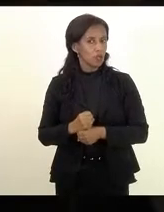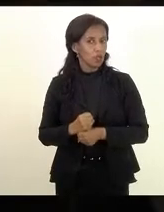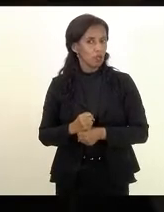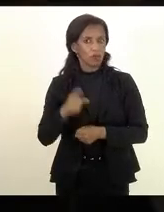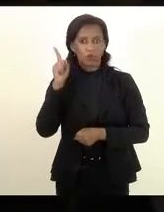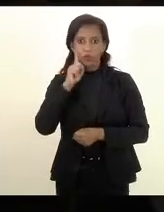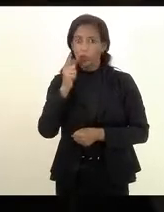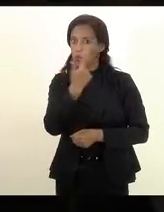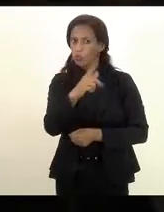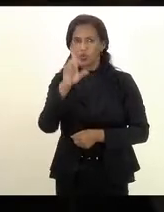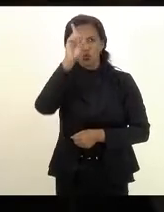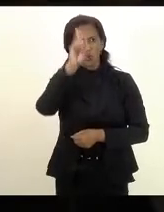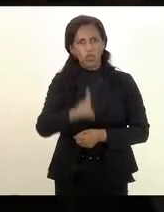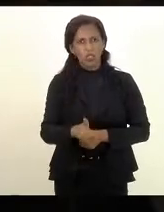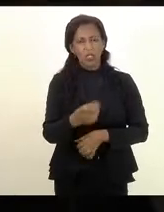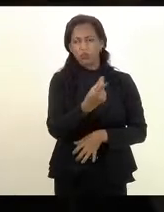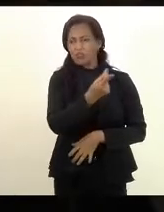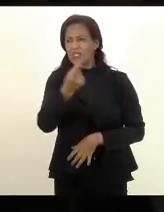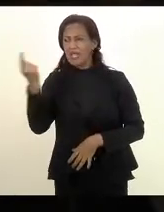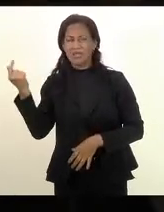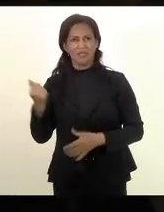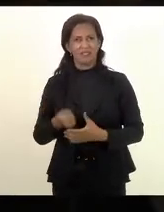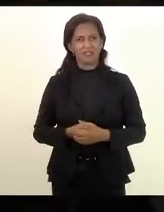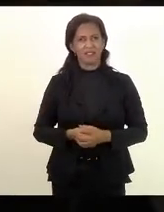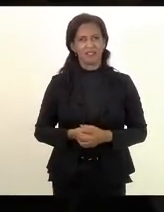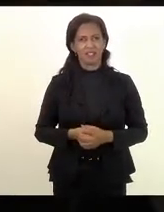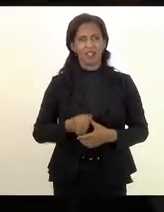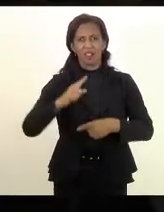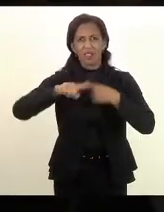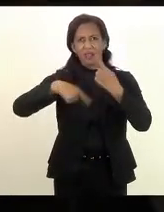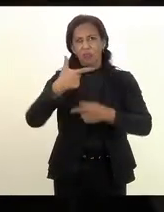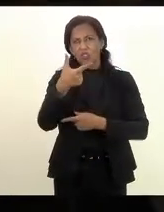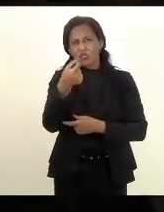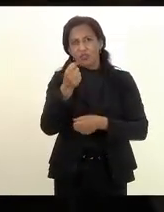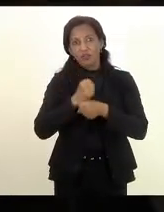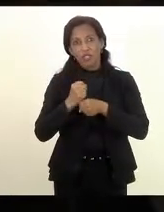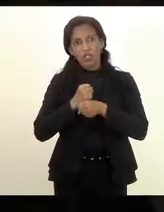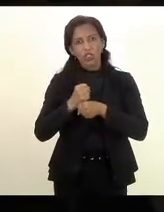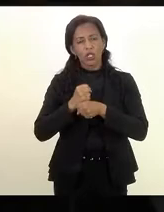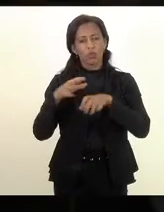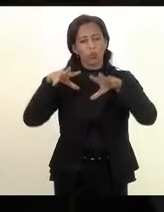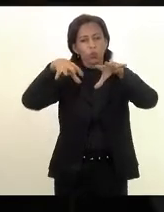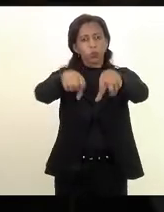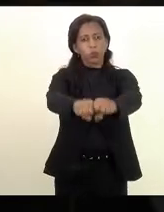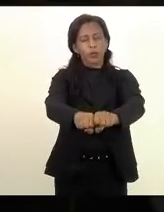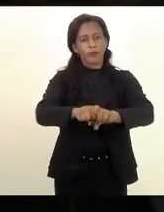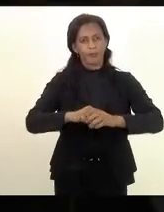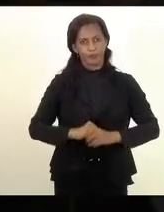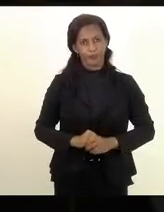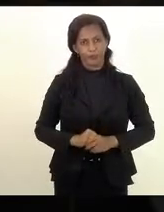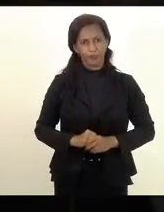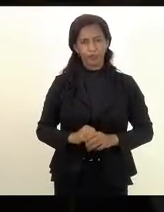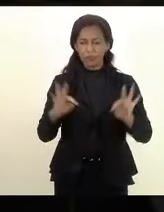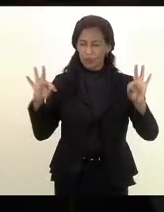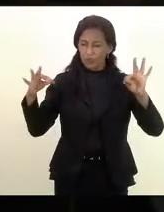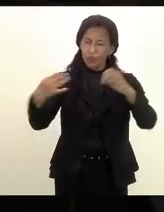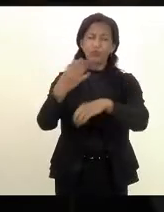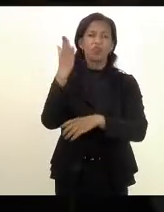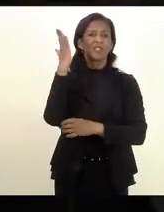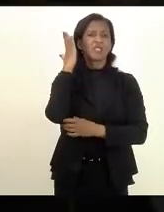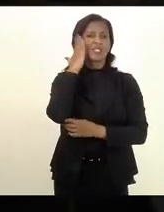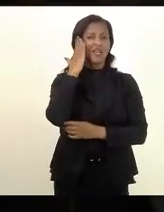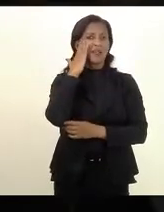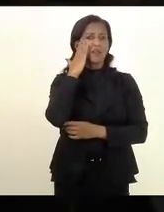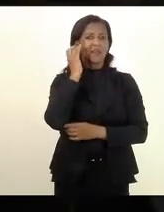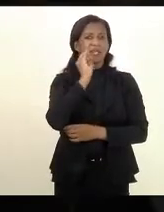não tinham o direito de sair do jeito que saíram dali depois de 20 anos de ocupação não tinham o direito todo mundo sabia que se